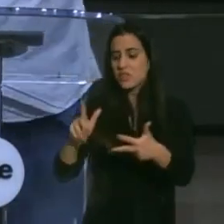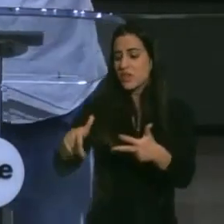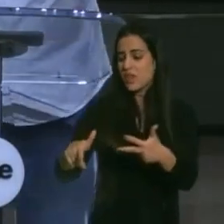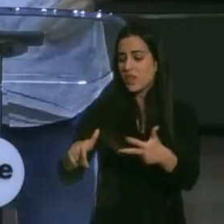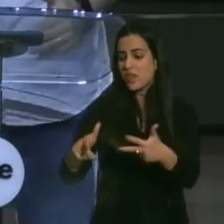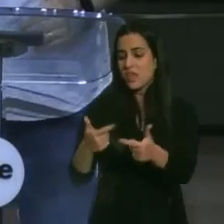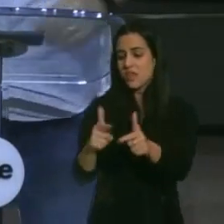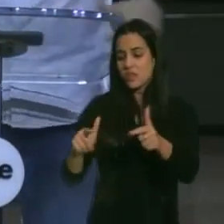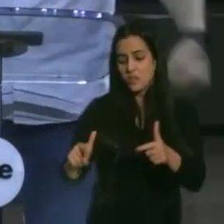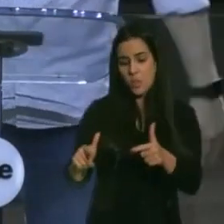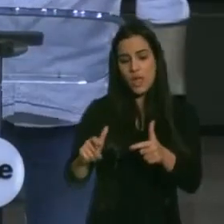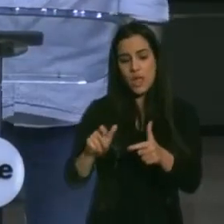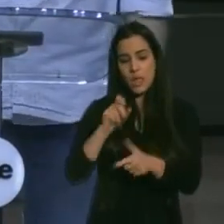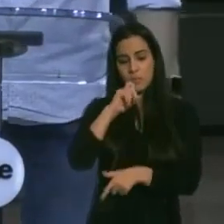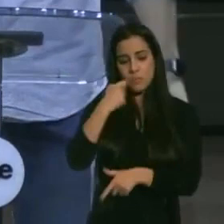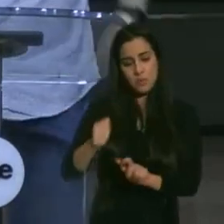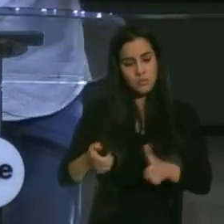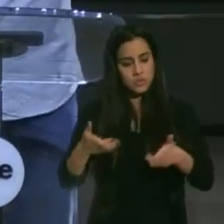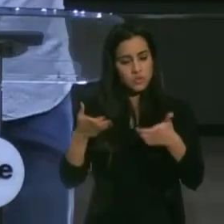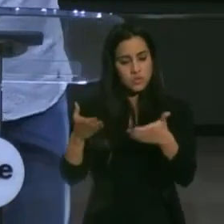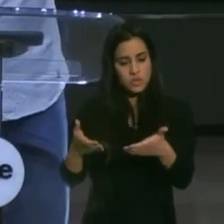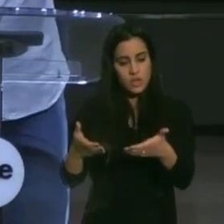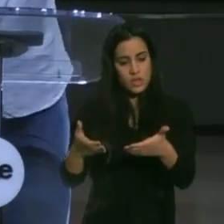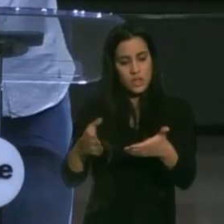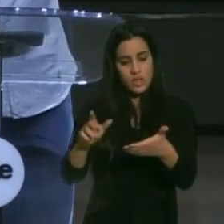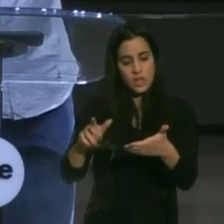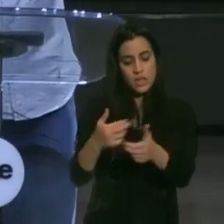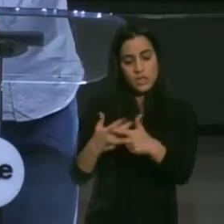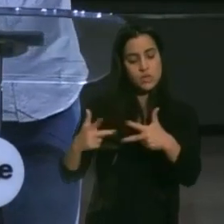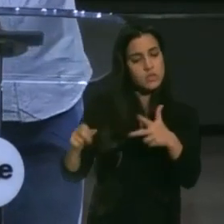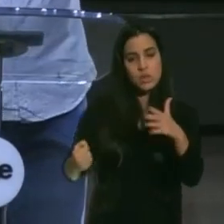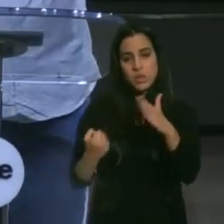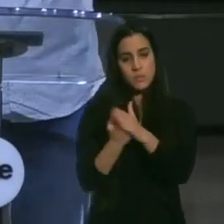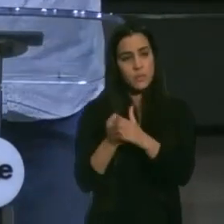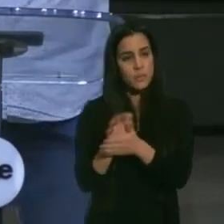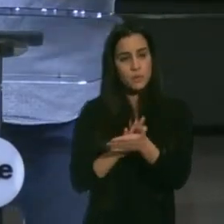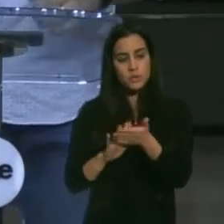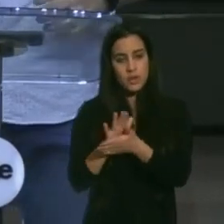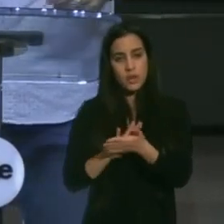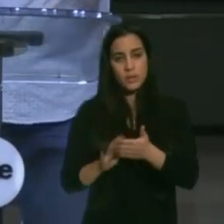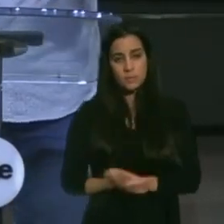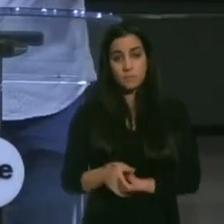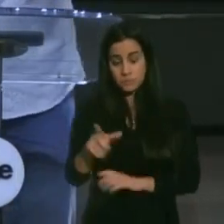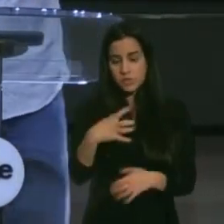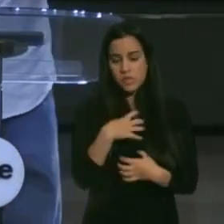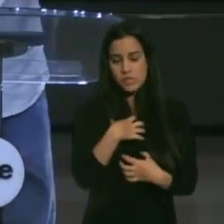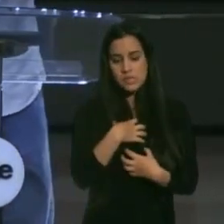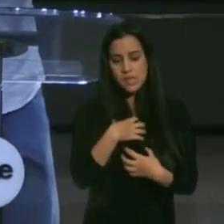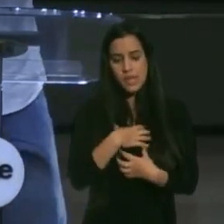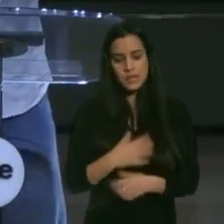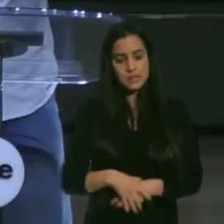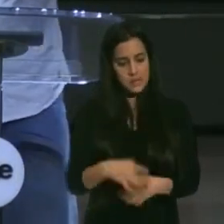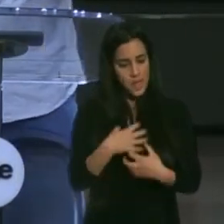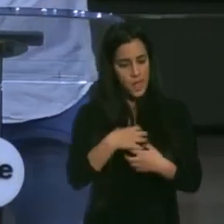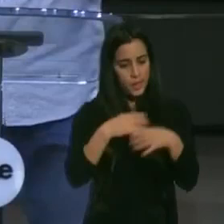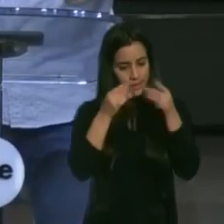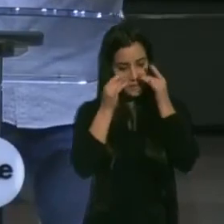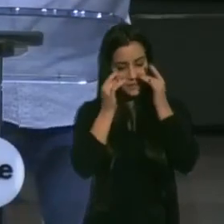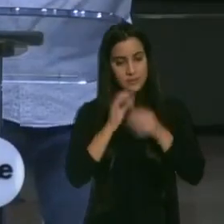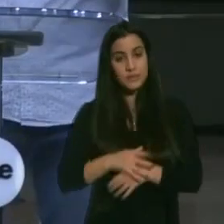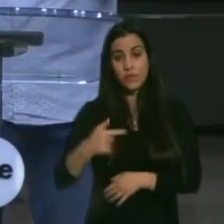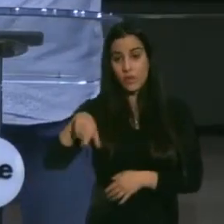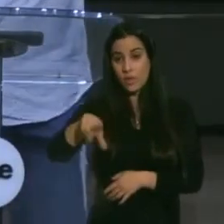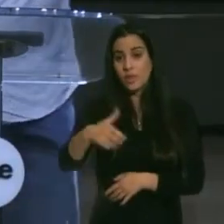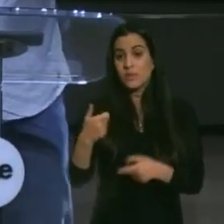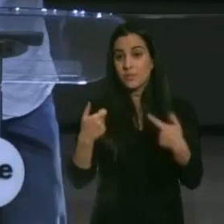e o seu trabalho árduo naquilo que não satisfaz? Escutem, escutem-me e